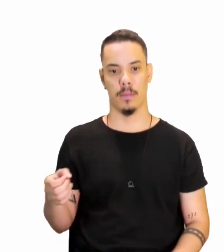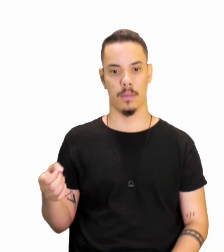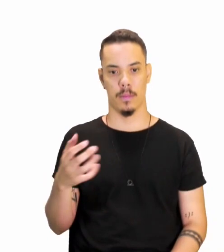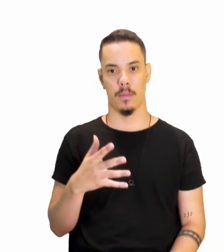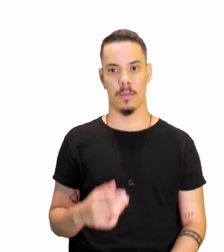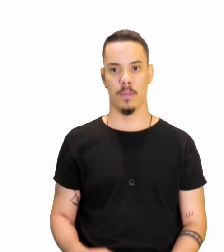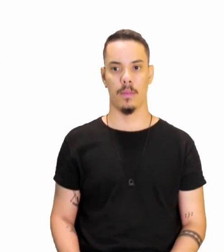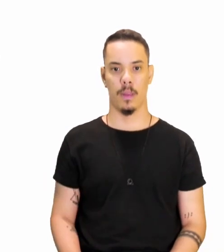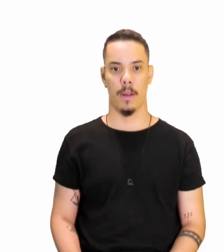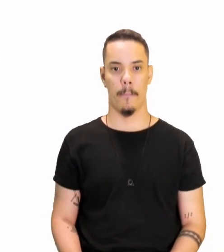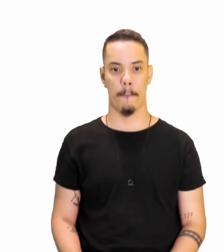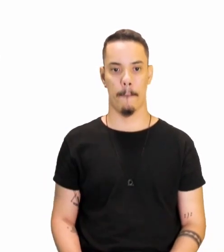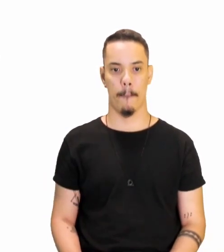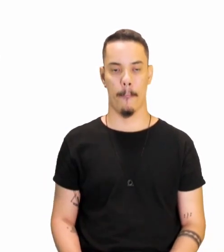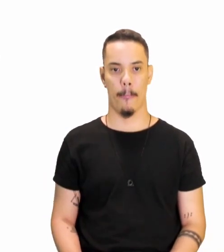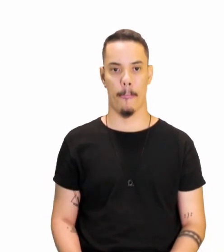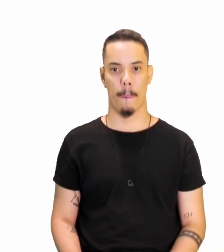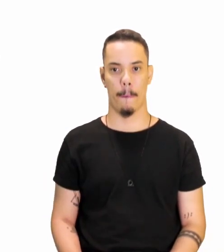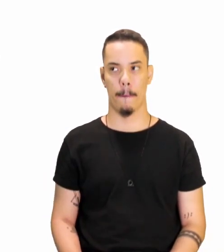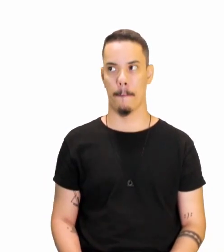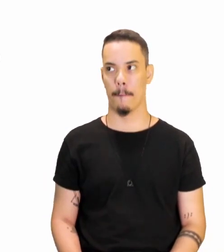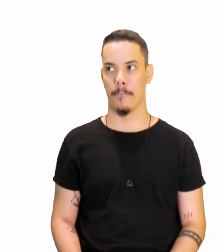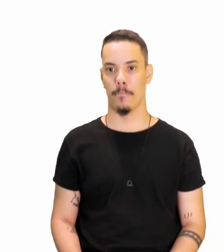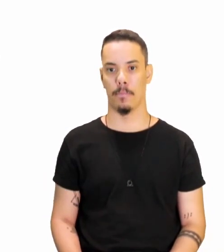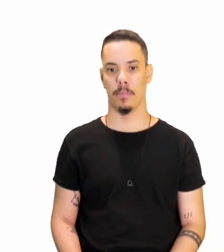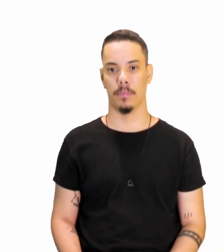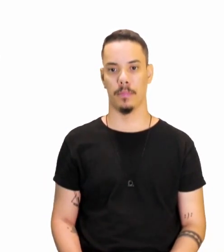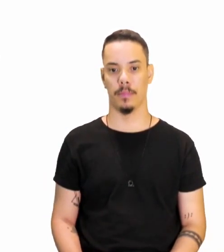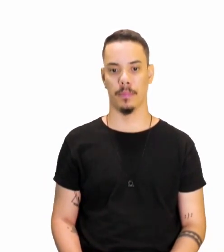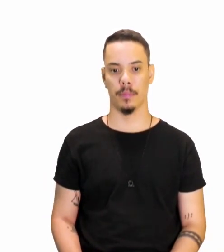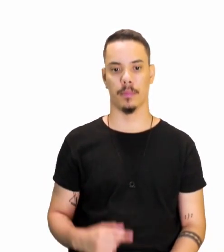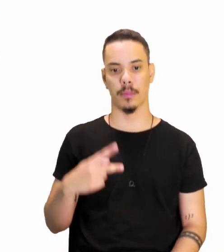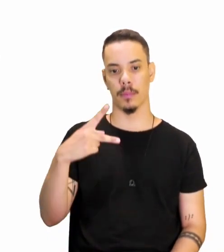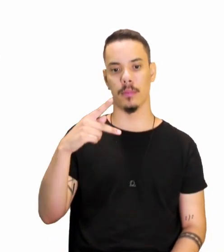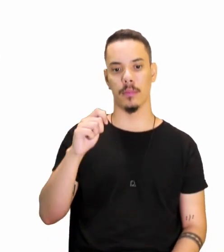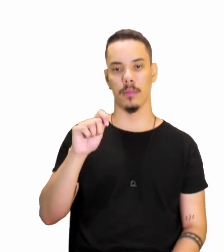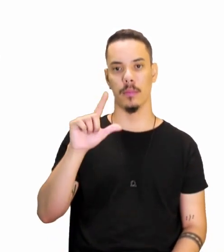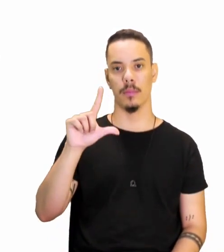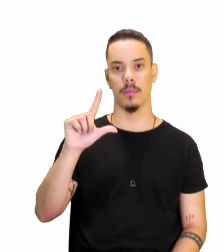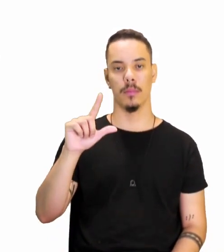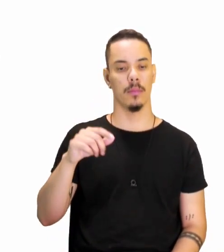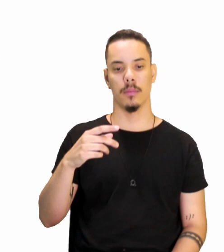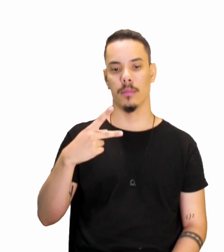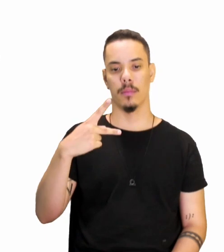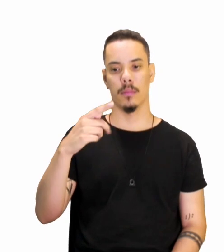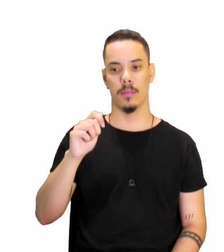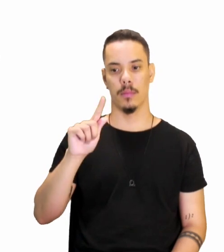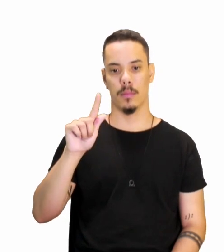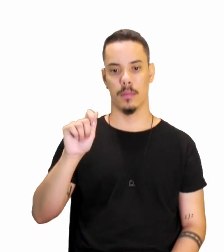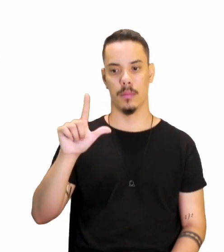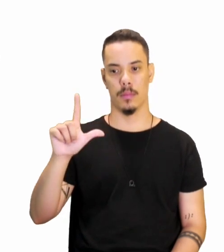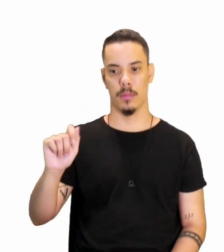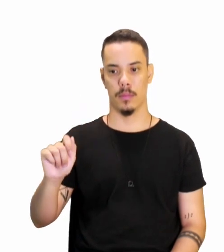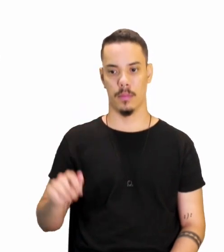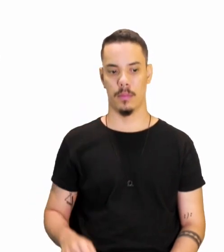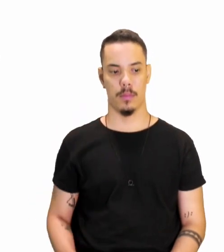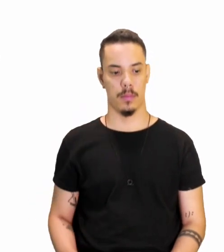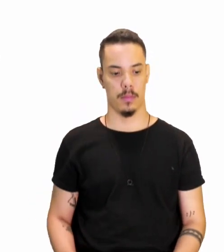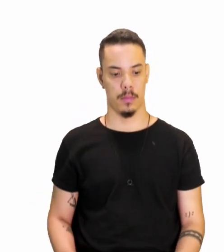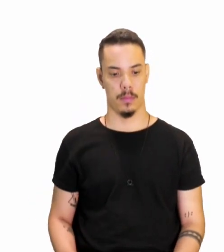atualizada, olha, como ele escreveu lá em 1832, ó, pagá-la, como é que era? Ó,